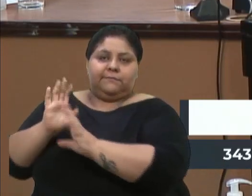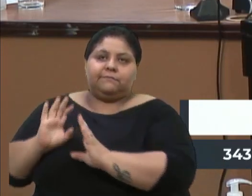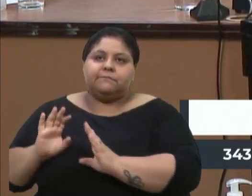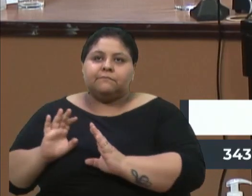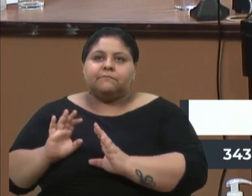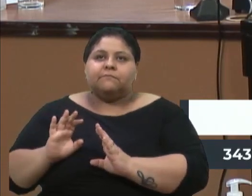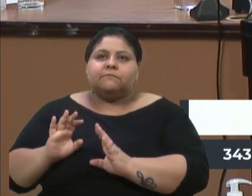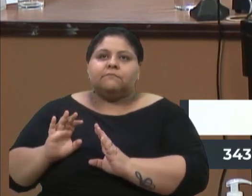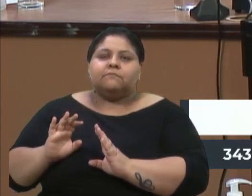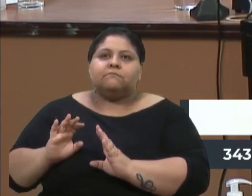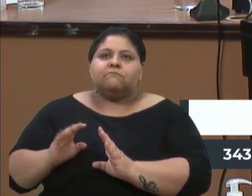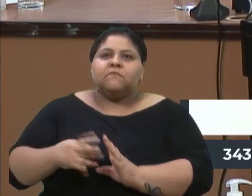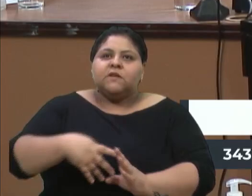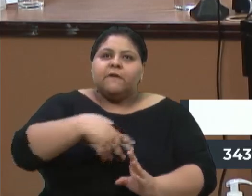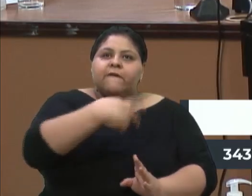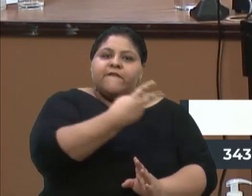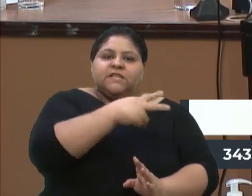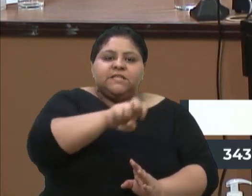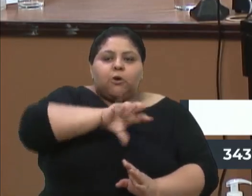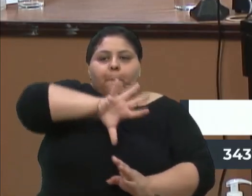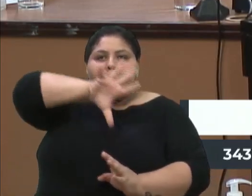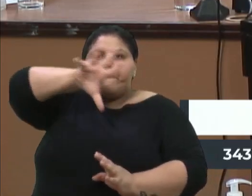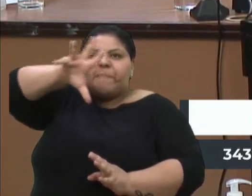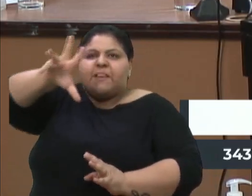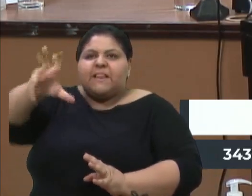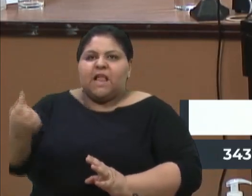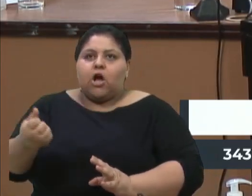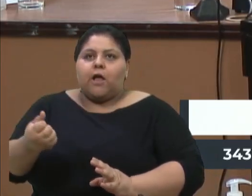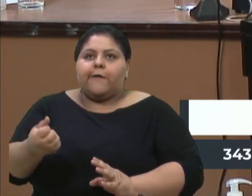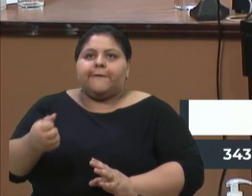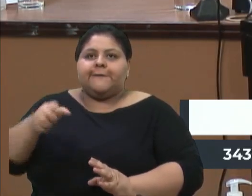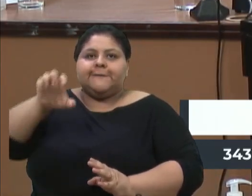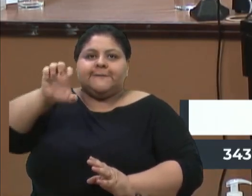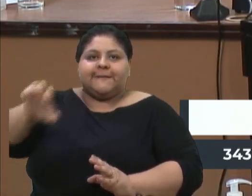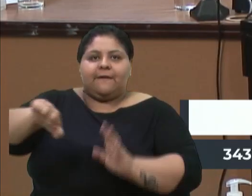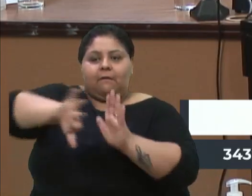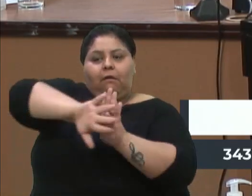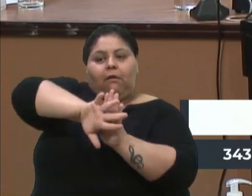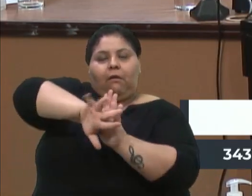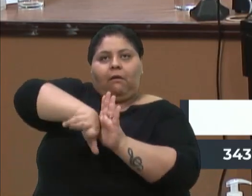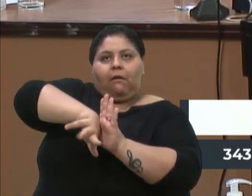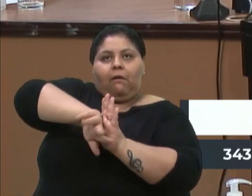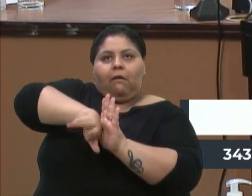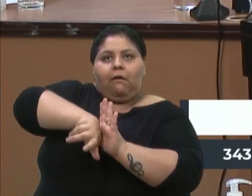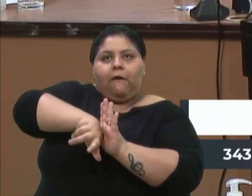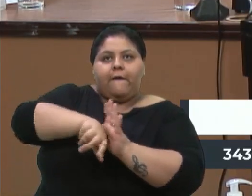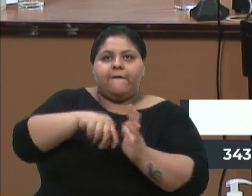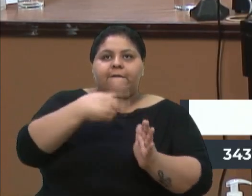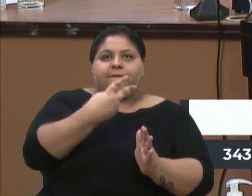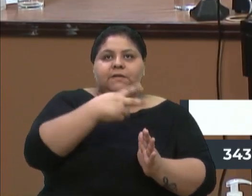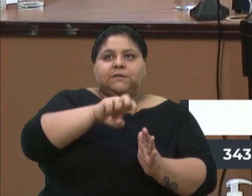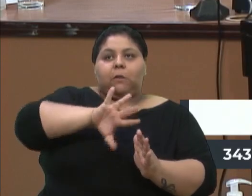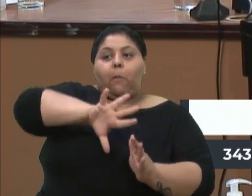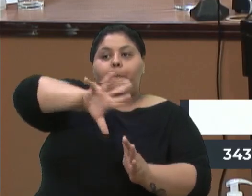anos. 25 bilhões a esquerda roubou, 25